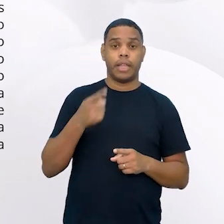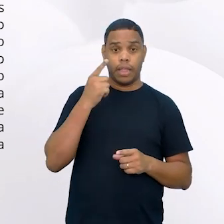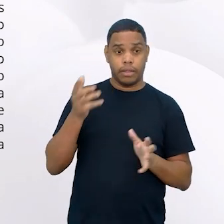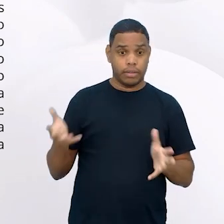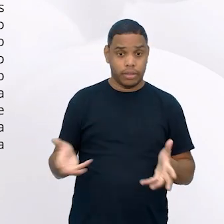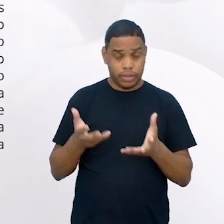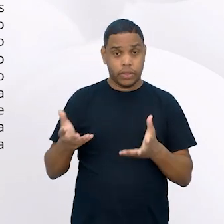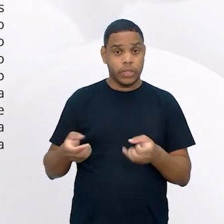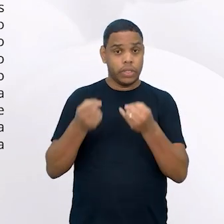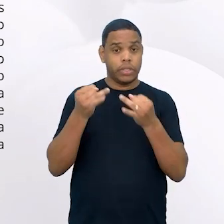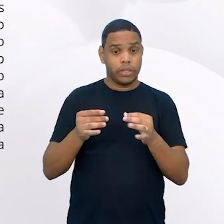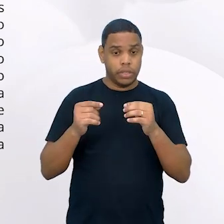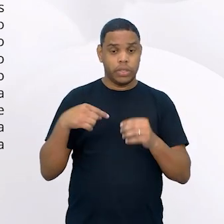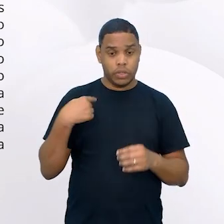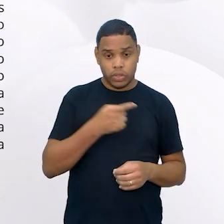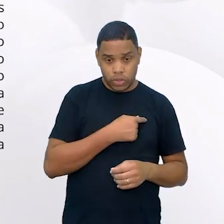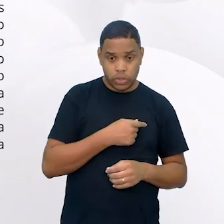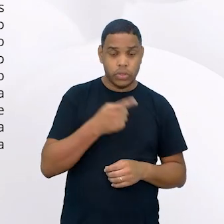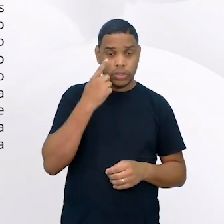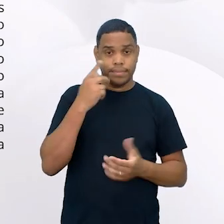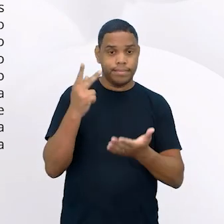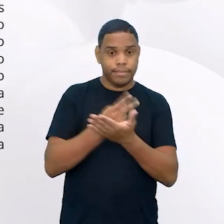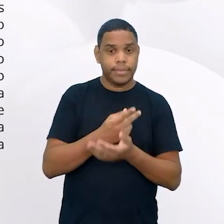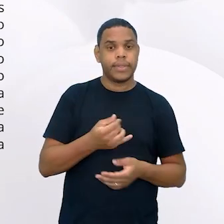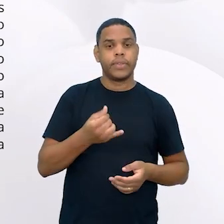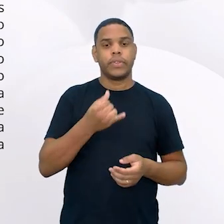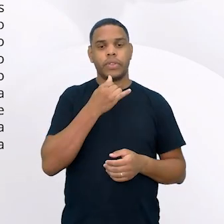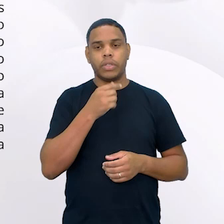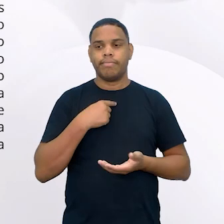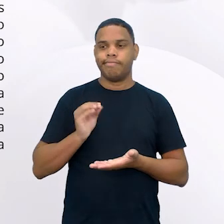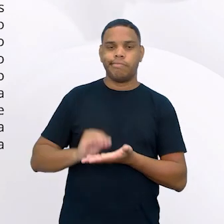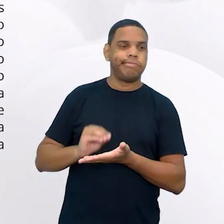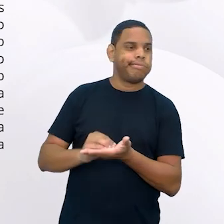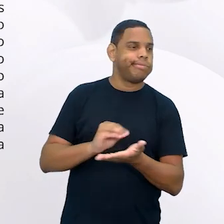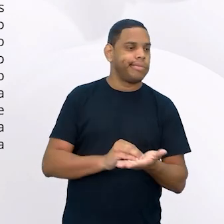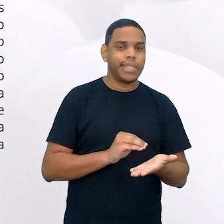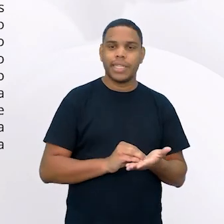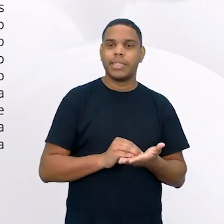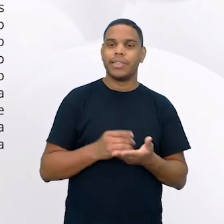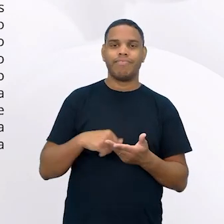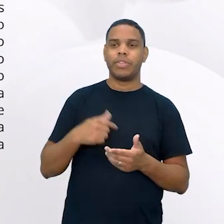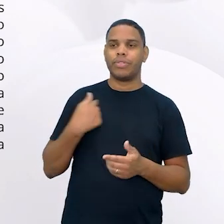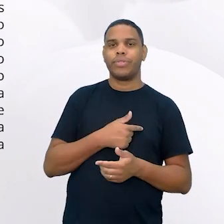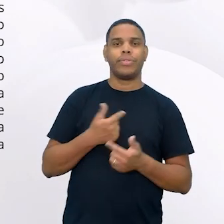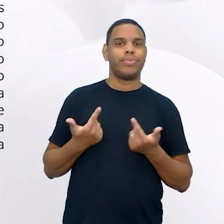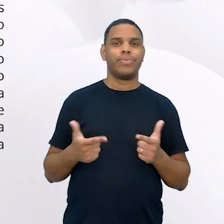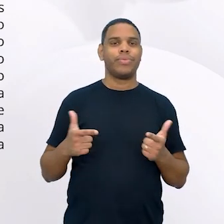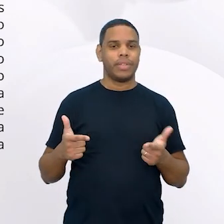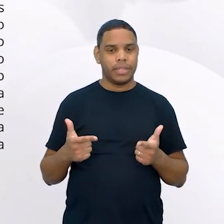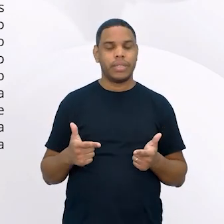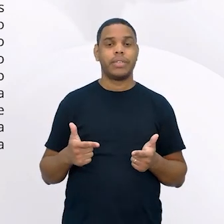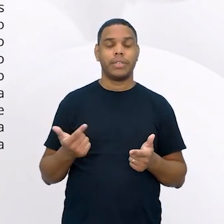estimula através da nossa infelicidade, daquilo que nos falta, daquilo que a gente não tem, e